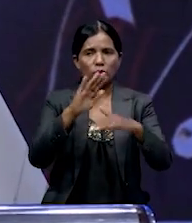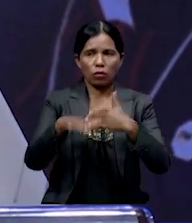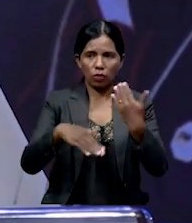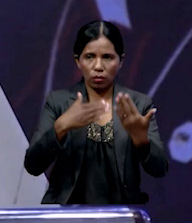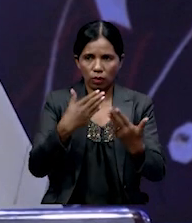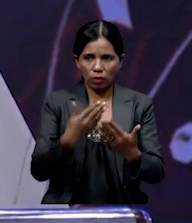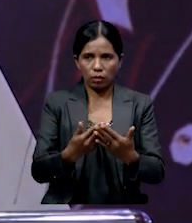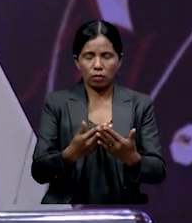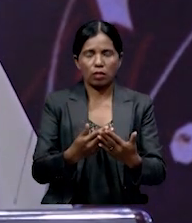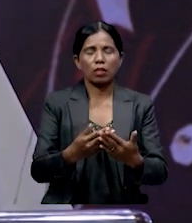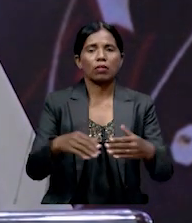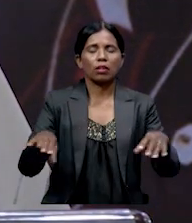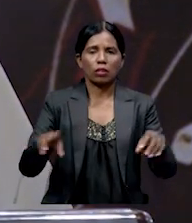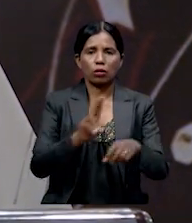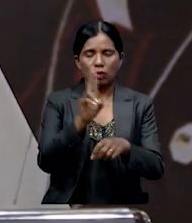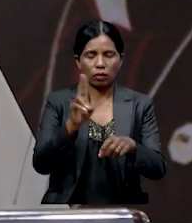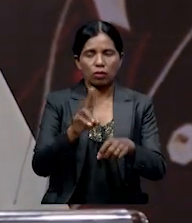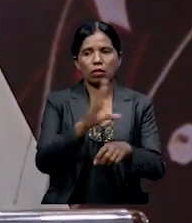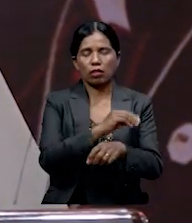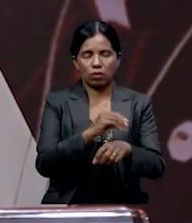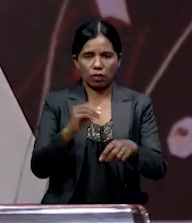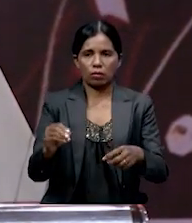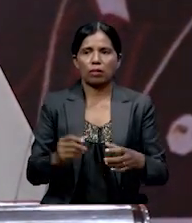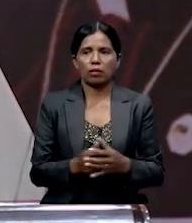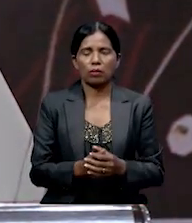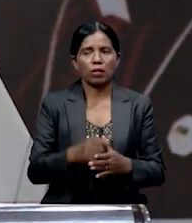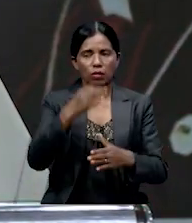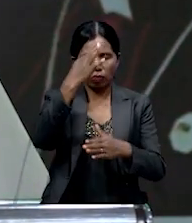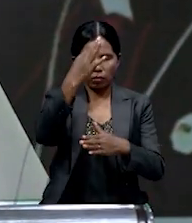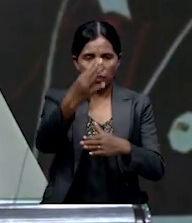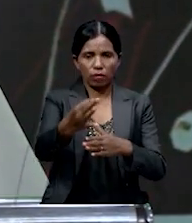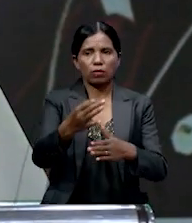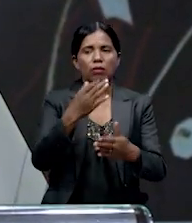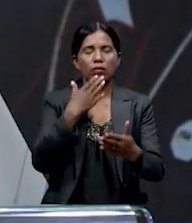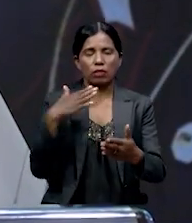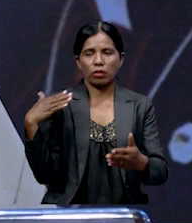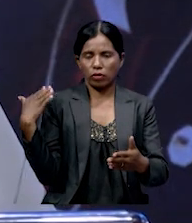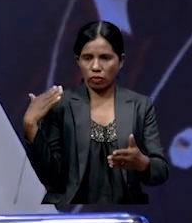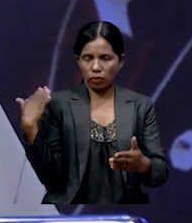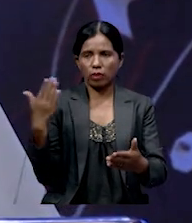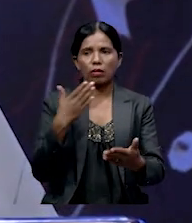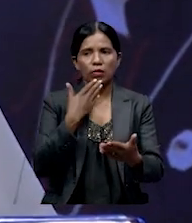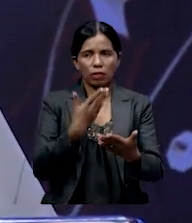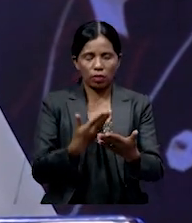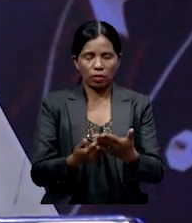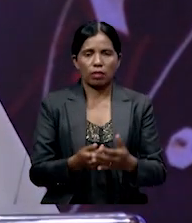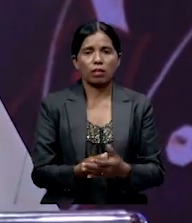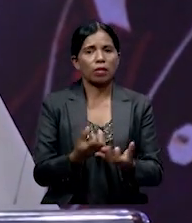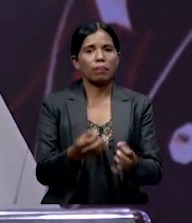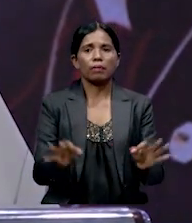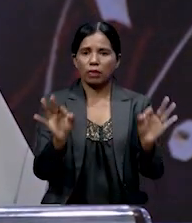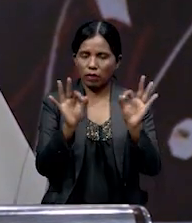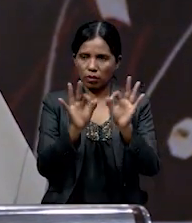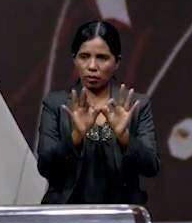nos comprometamos a ensinar às futuras gerações, os jovens, que o mais importante